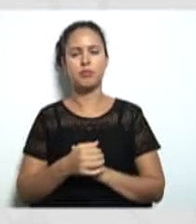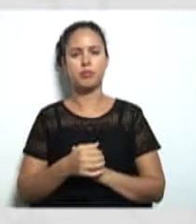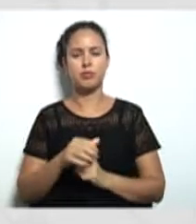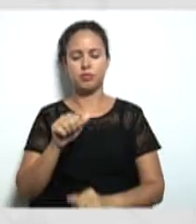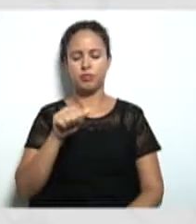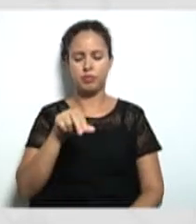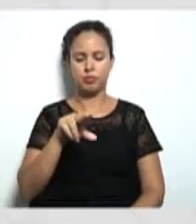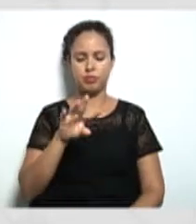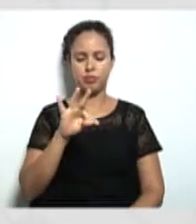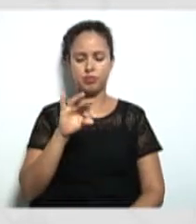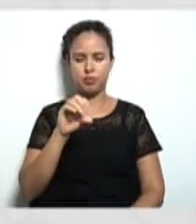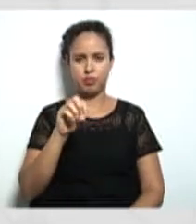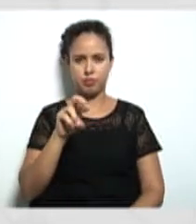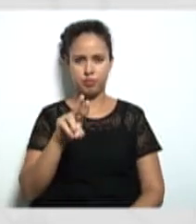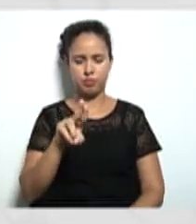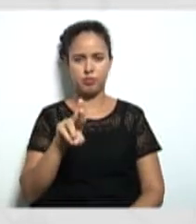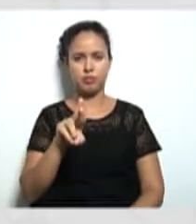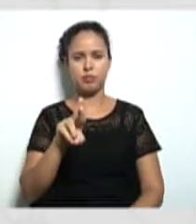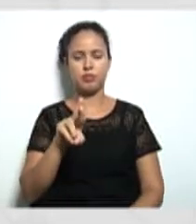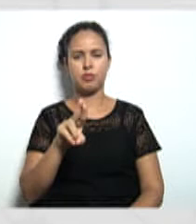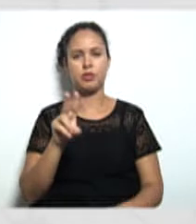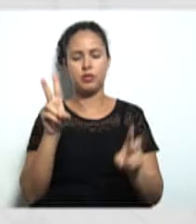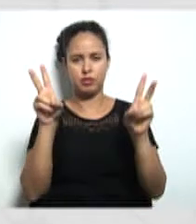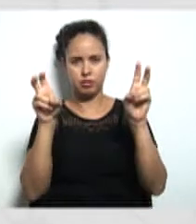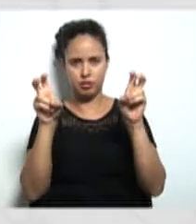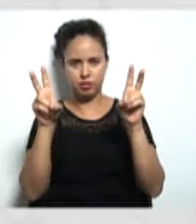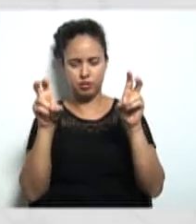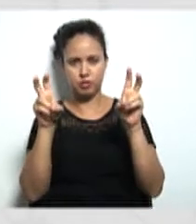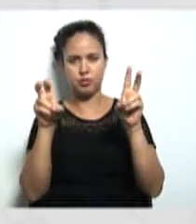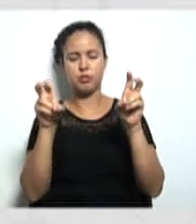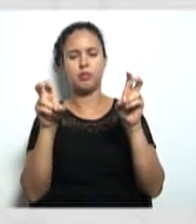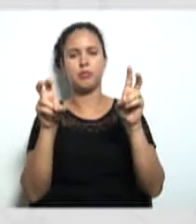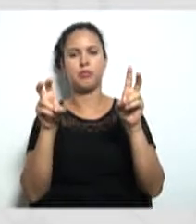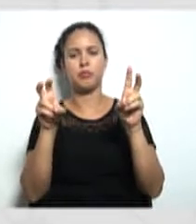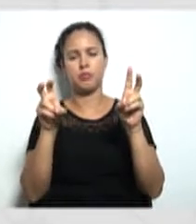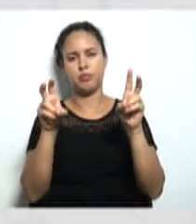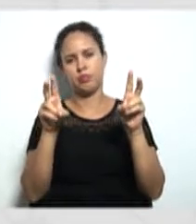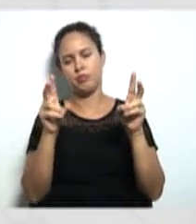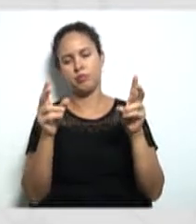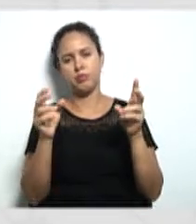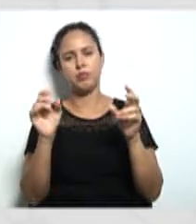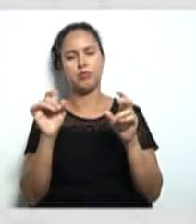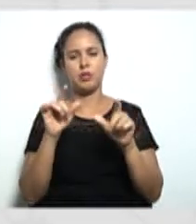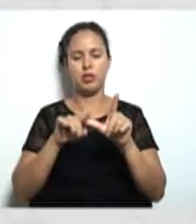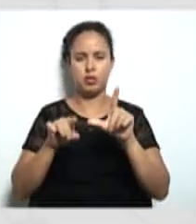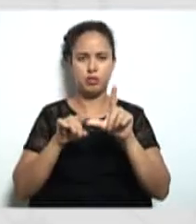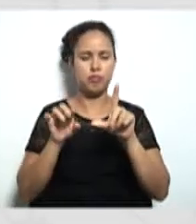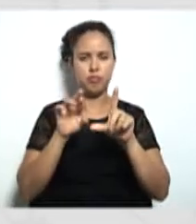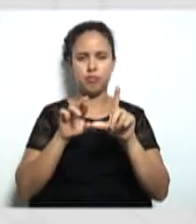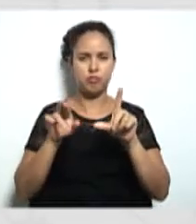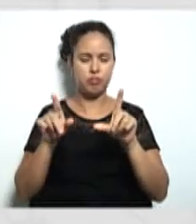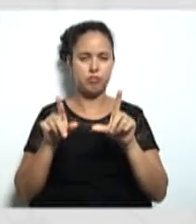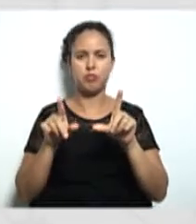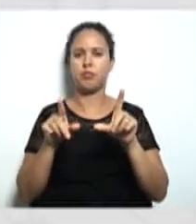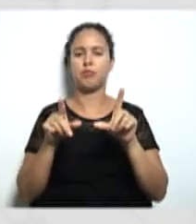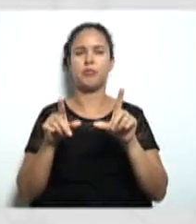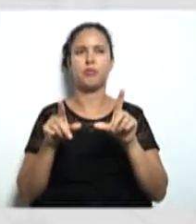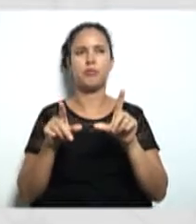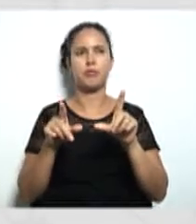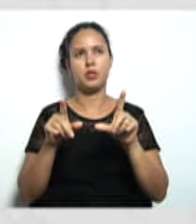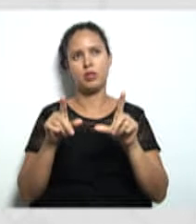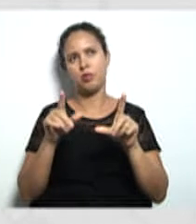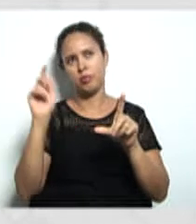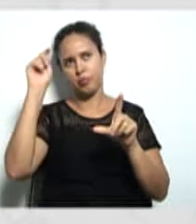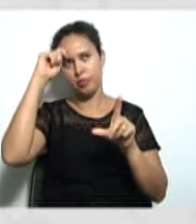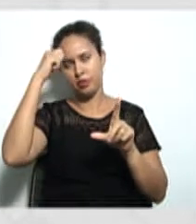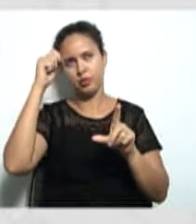autor, título em negrito ou sublinhado ou itálico ou os três, de acordo com a